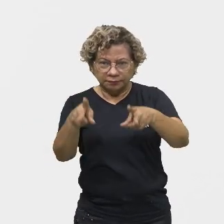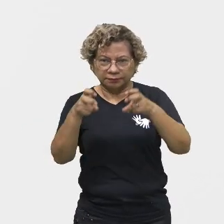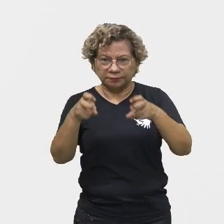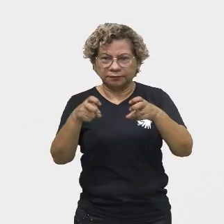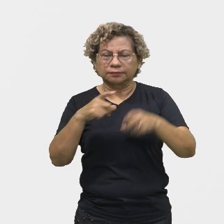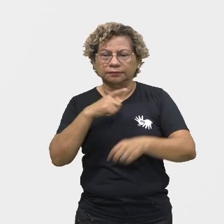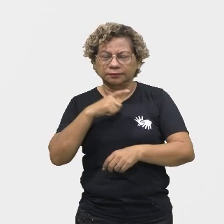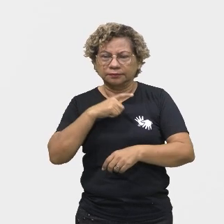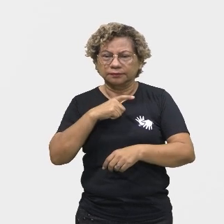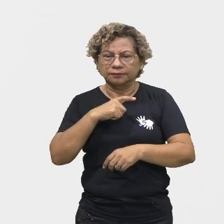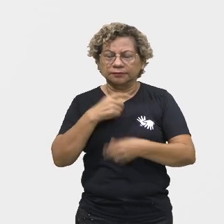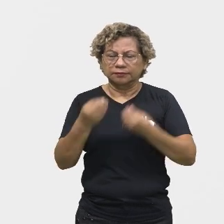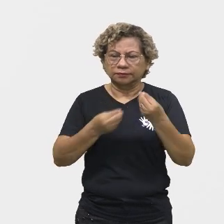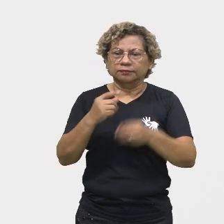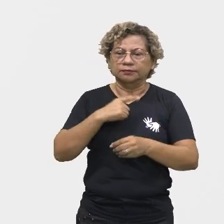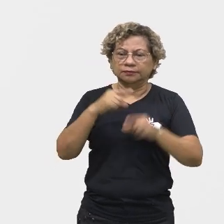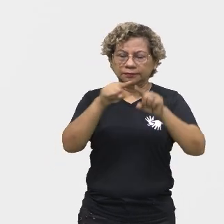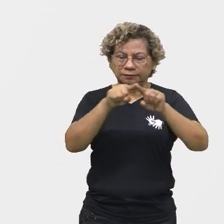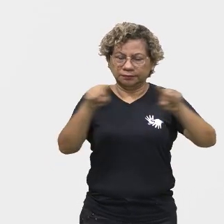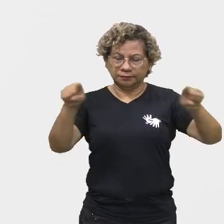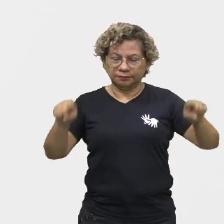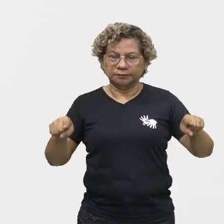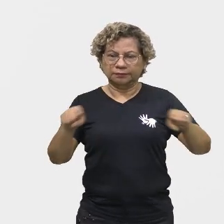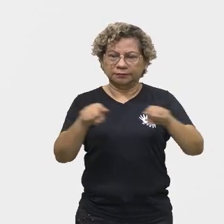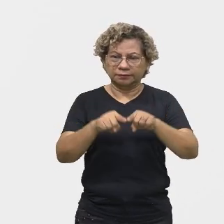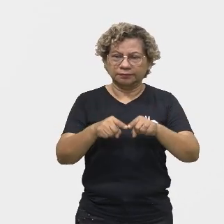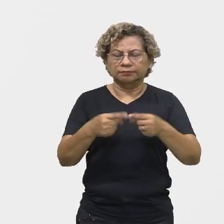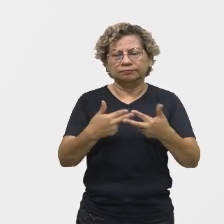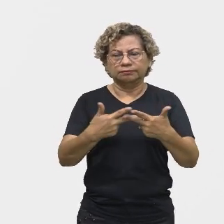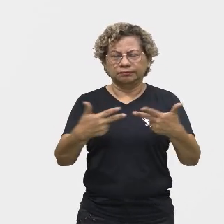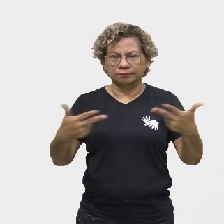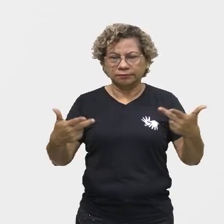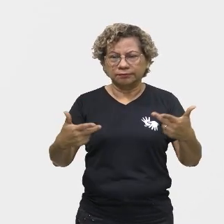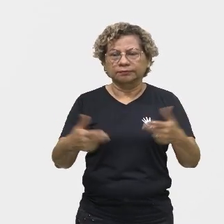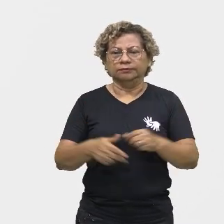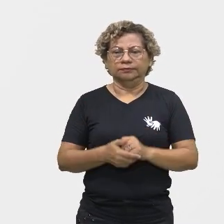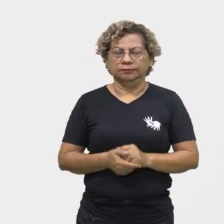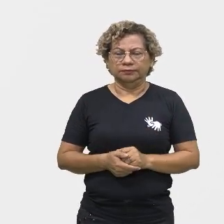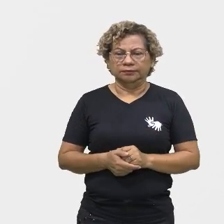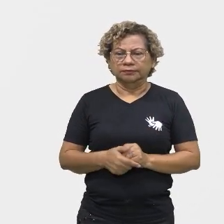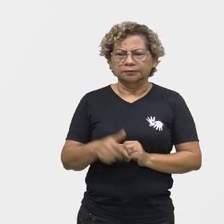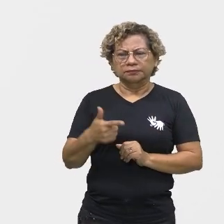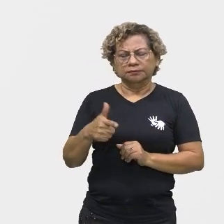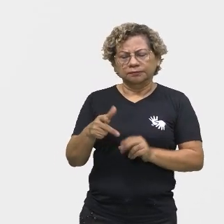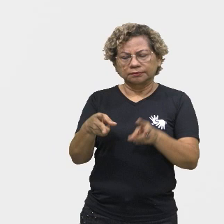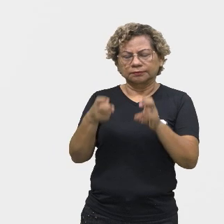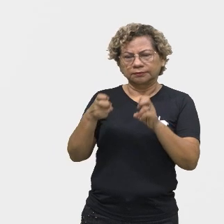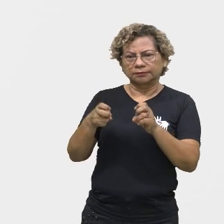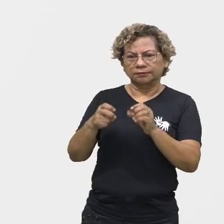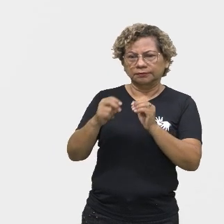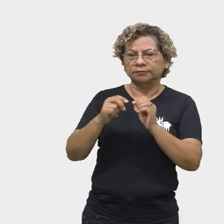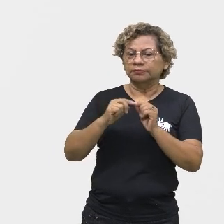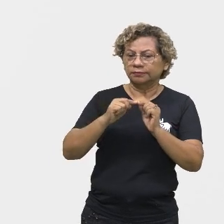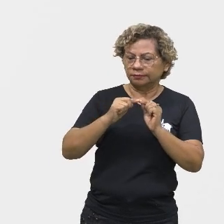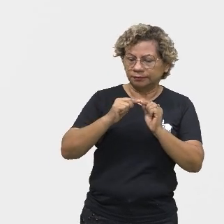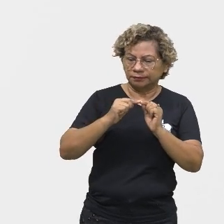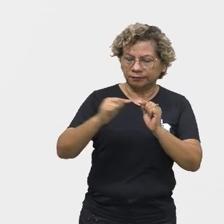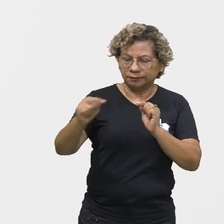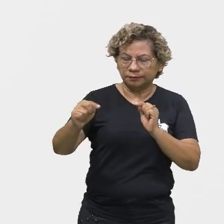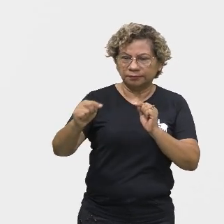como se fosse um retângulo, a gente consegue identificar traços retos, justamente porque eles